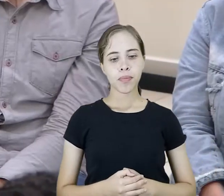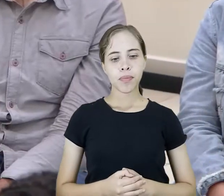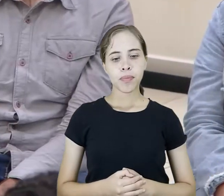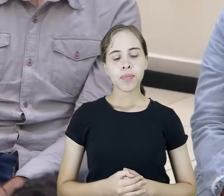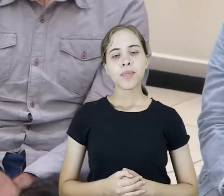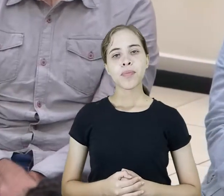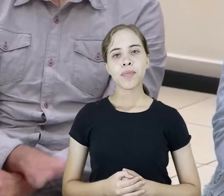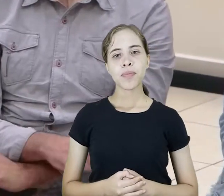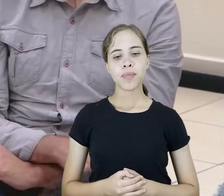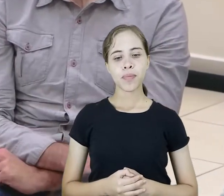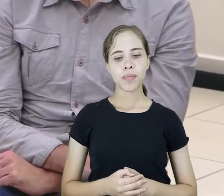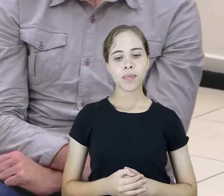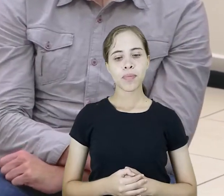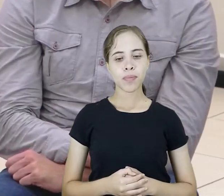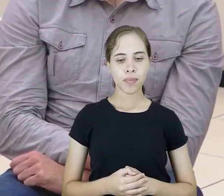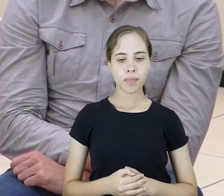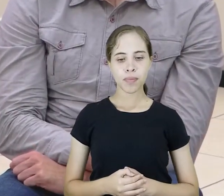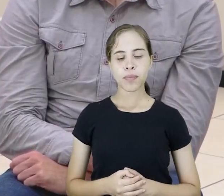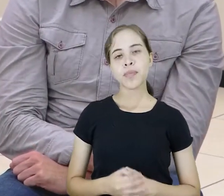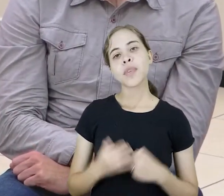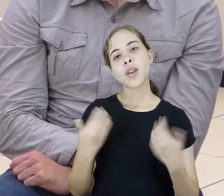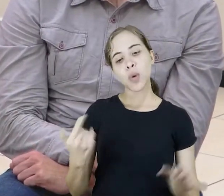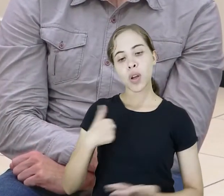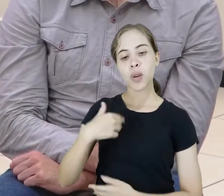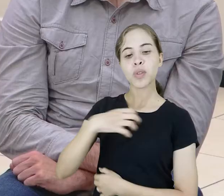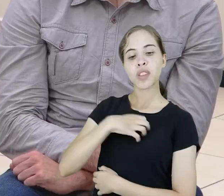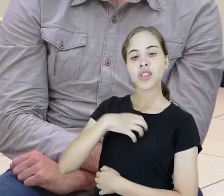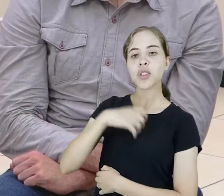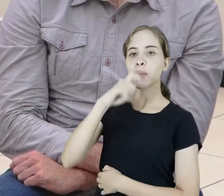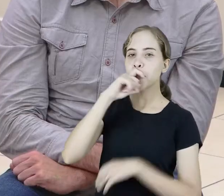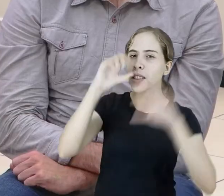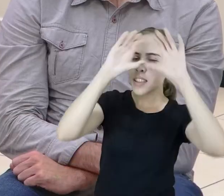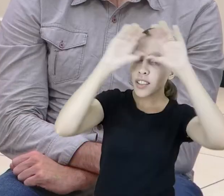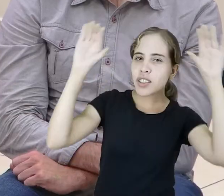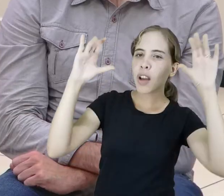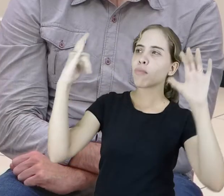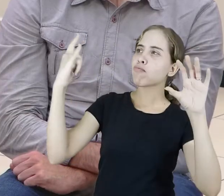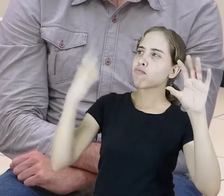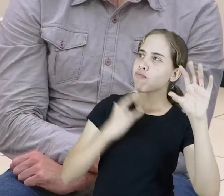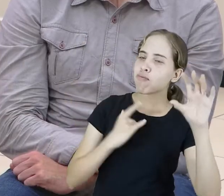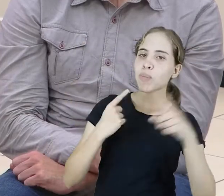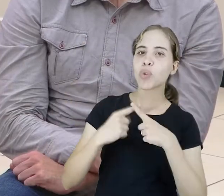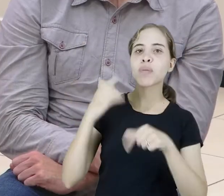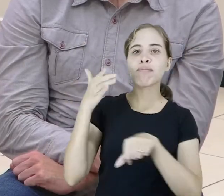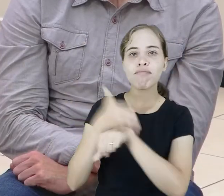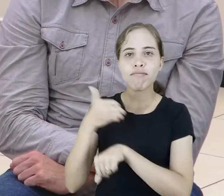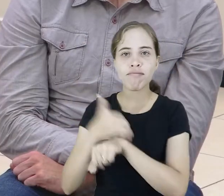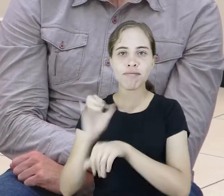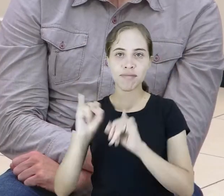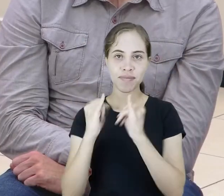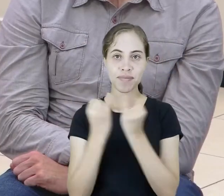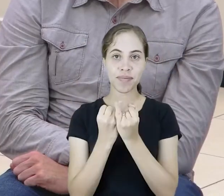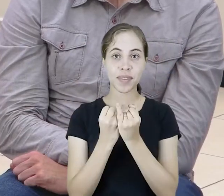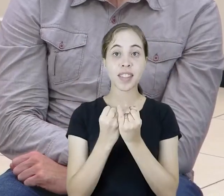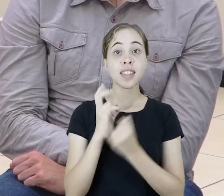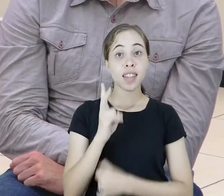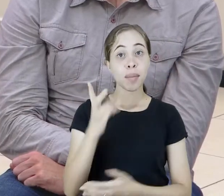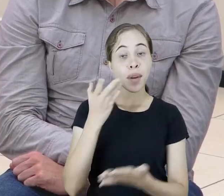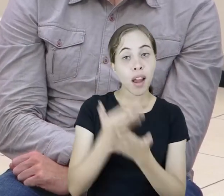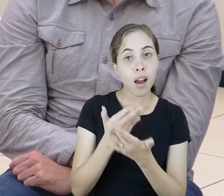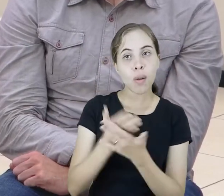Bom, eu pude sentir o amor do Pai Celestial ao frequentar o Instituto, e todas as aulas